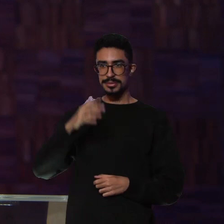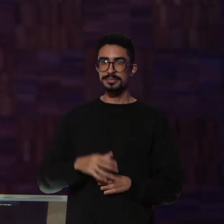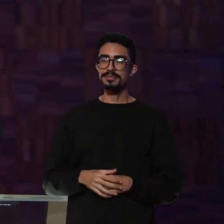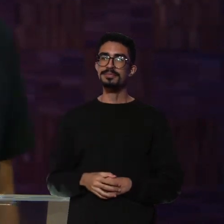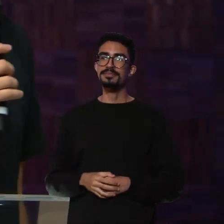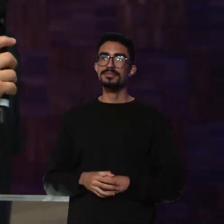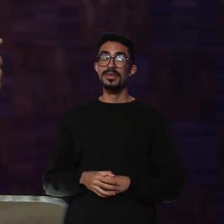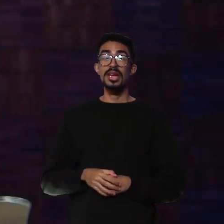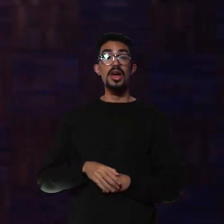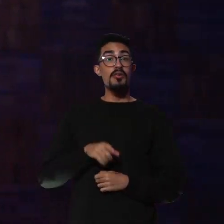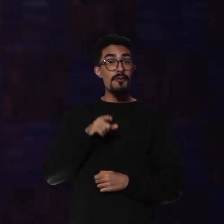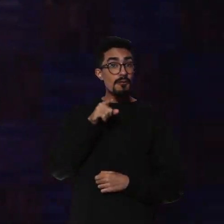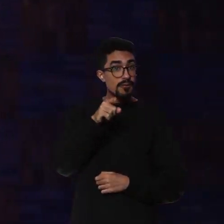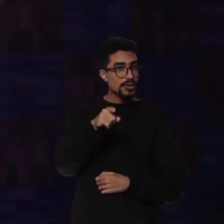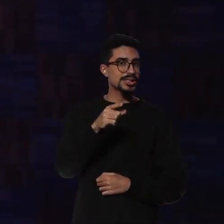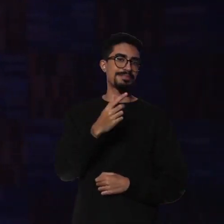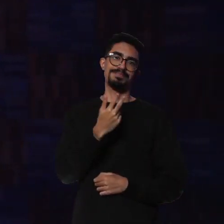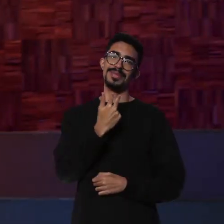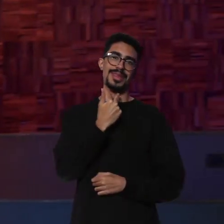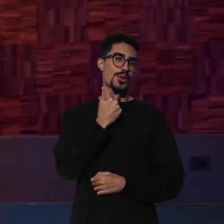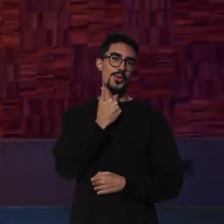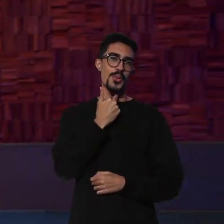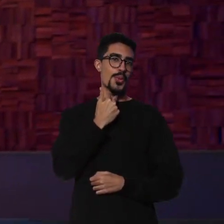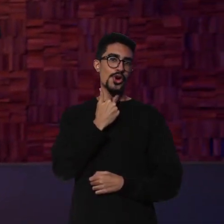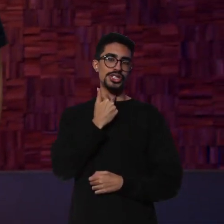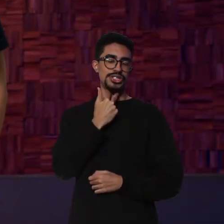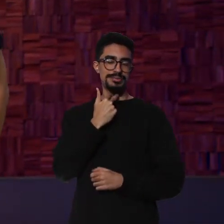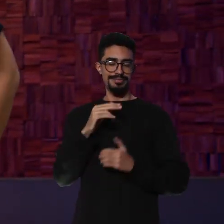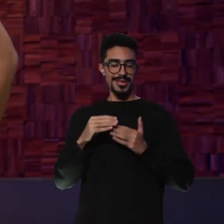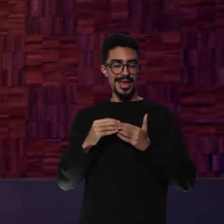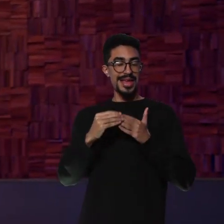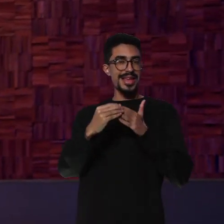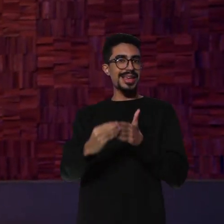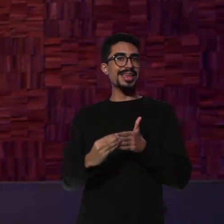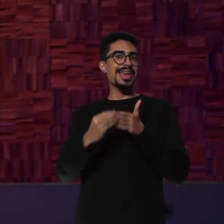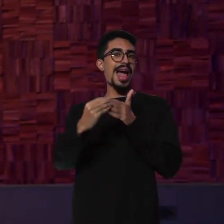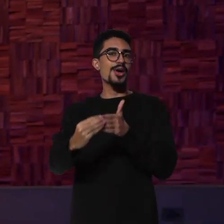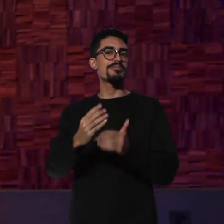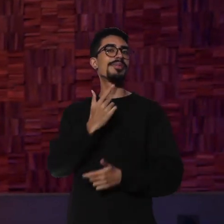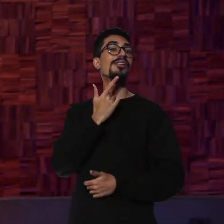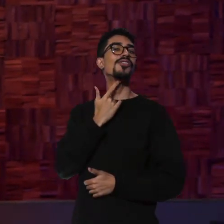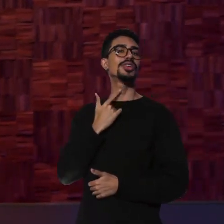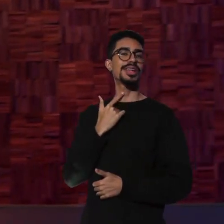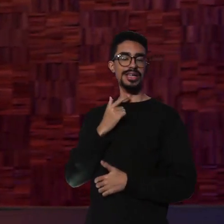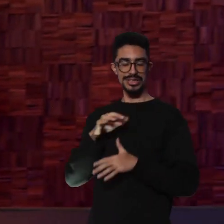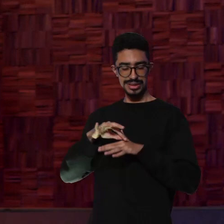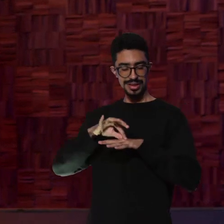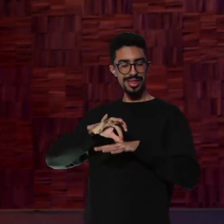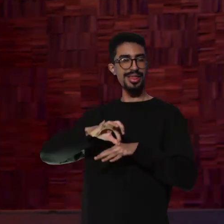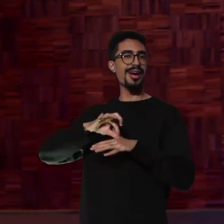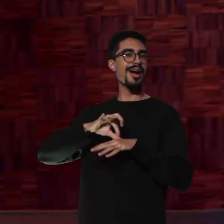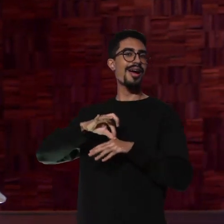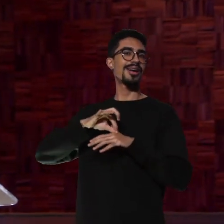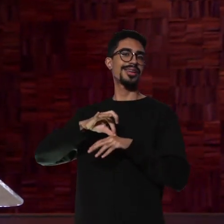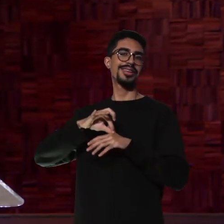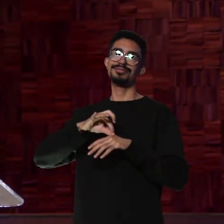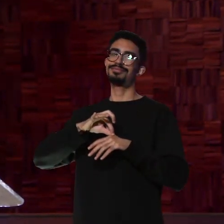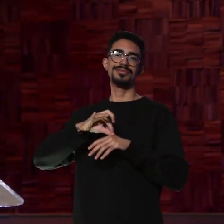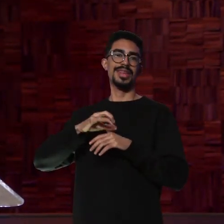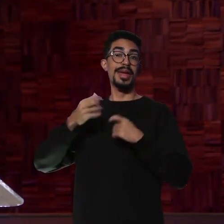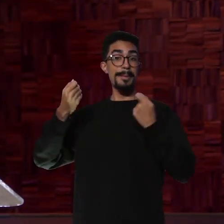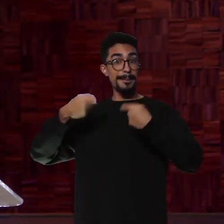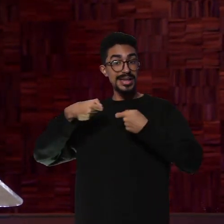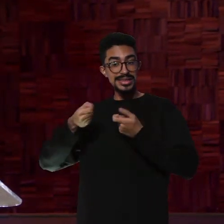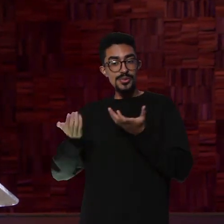Meu irmão, você não pode continuar andando na carne. Você precisa encontrar o equilíbrio do Espírito. E o equilíbrio